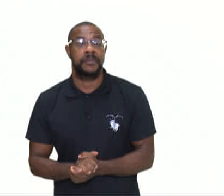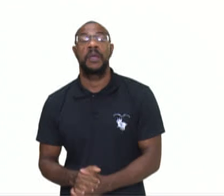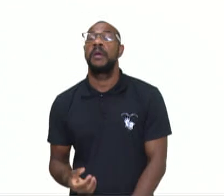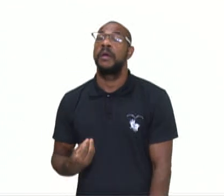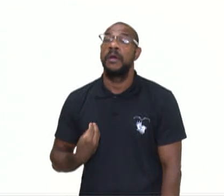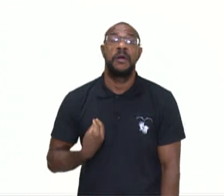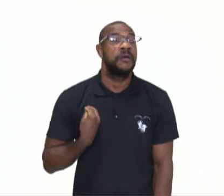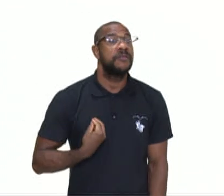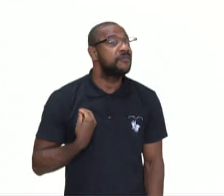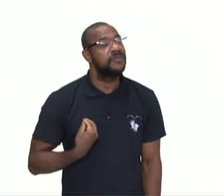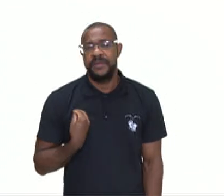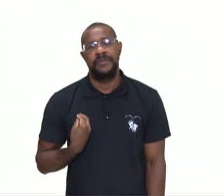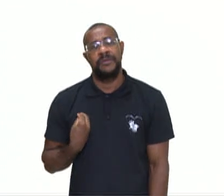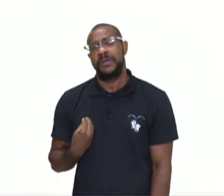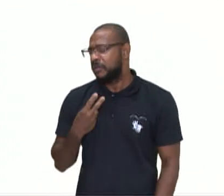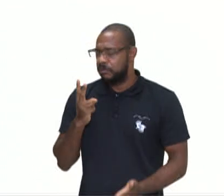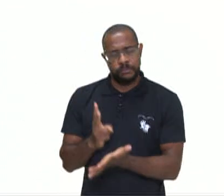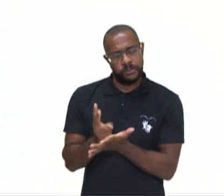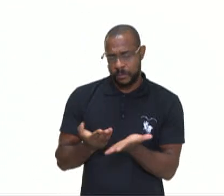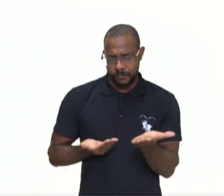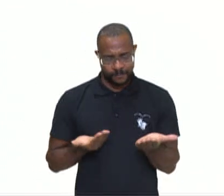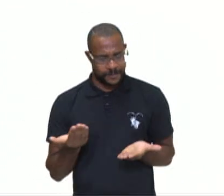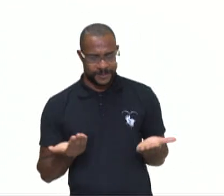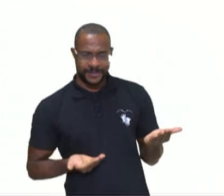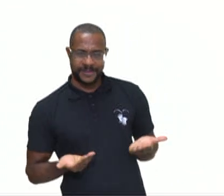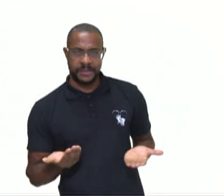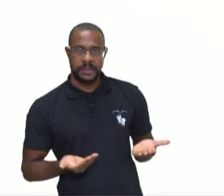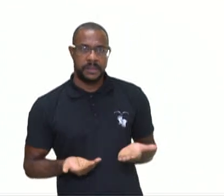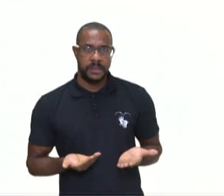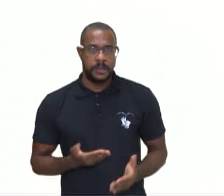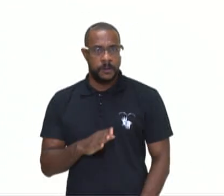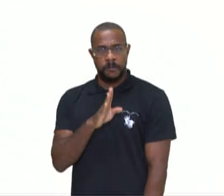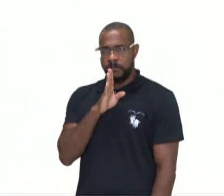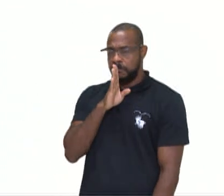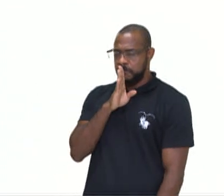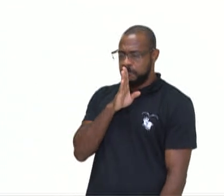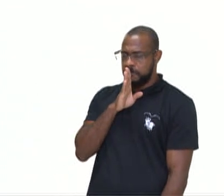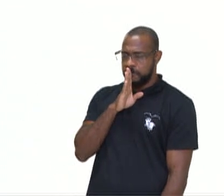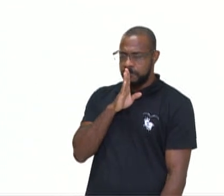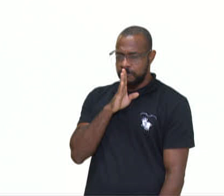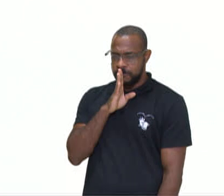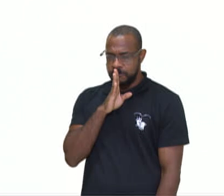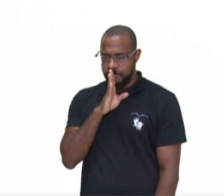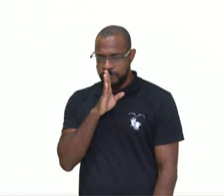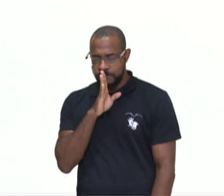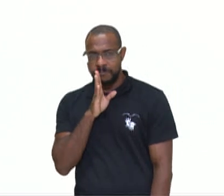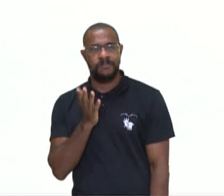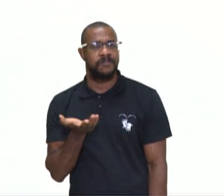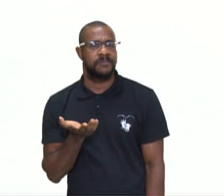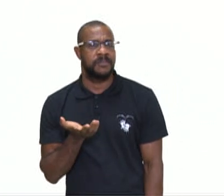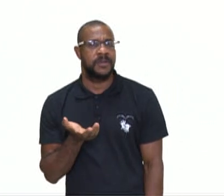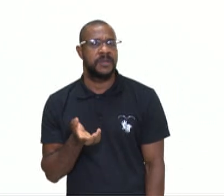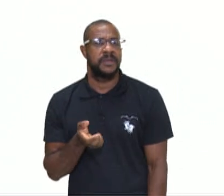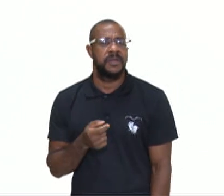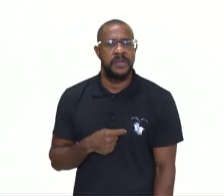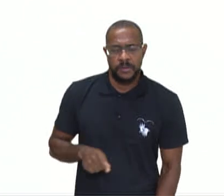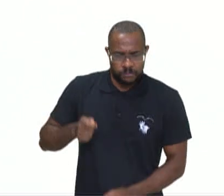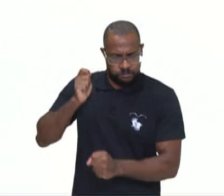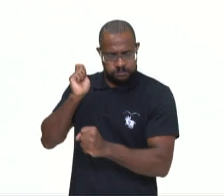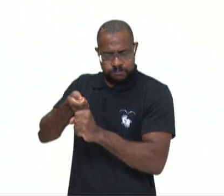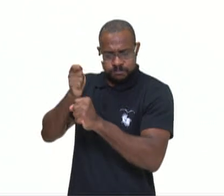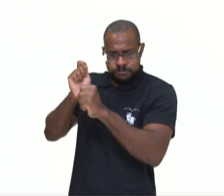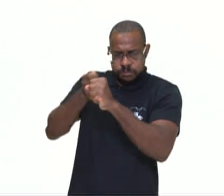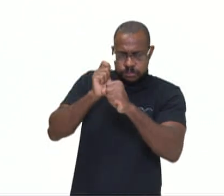Vive, que eu viverei servindo teu culto e obscuro, tuas custódias esculpindo